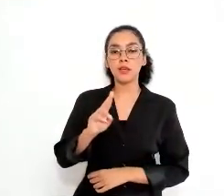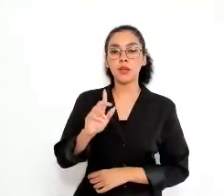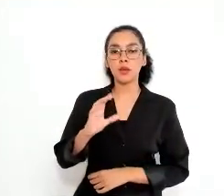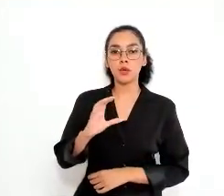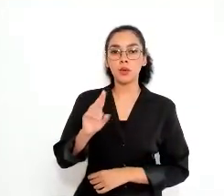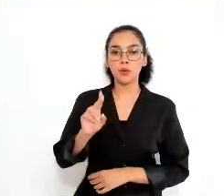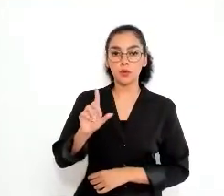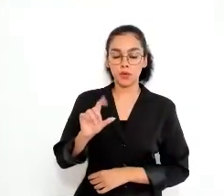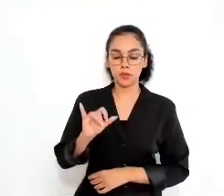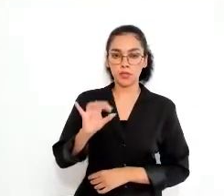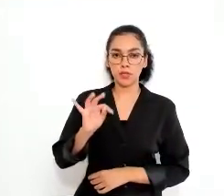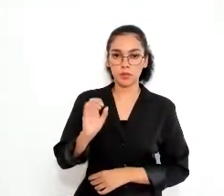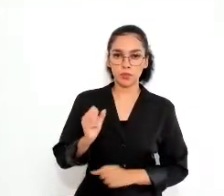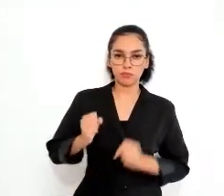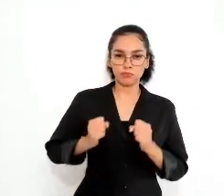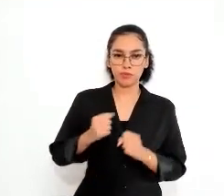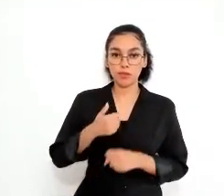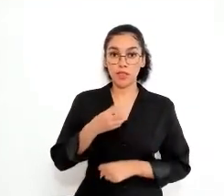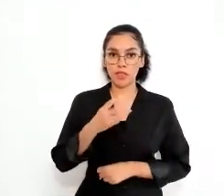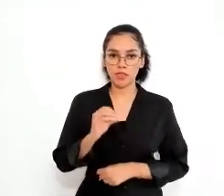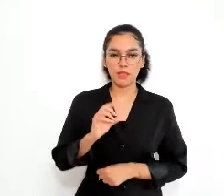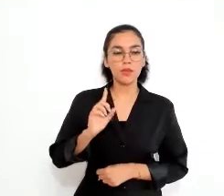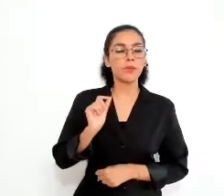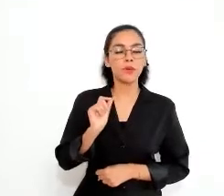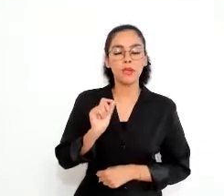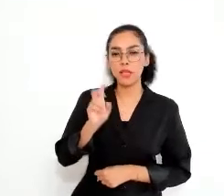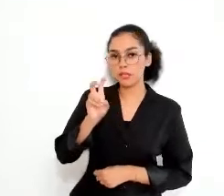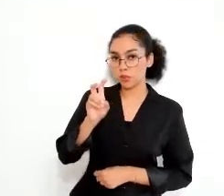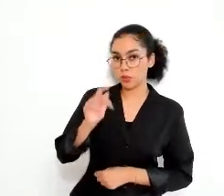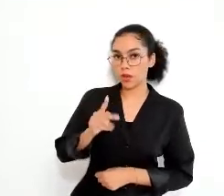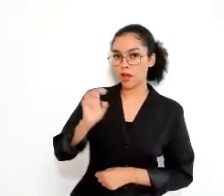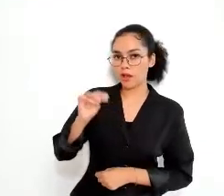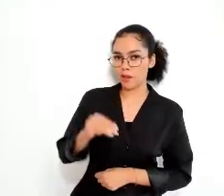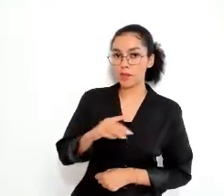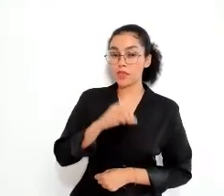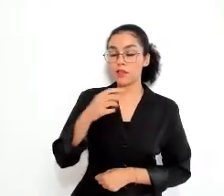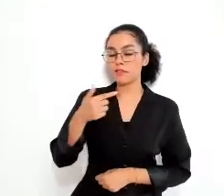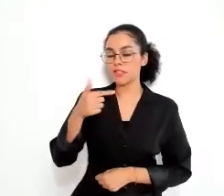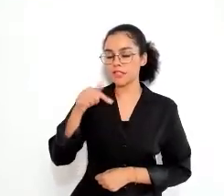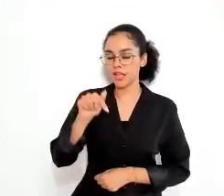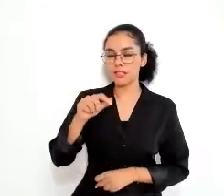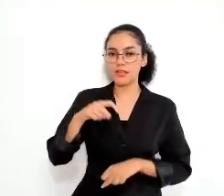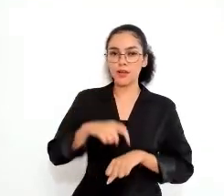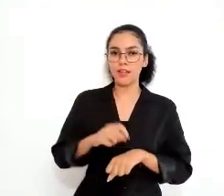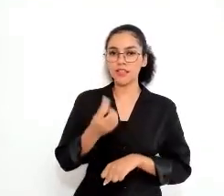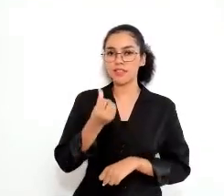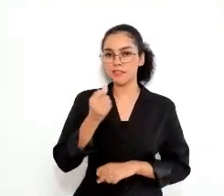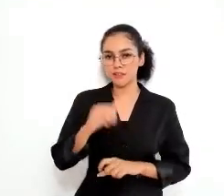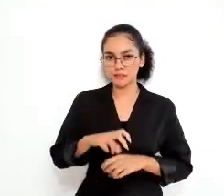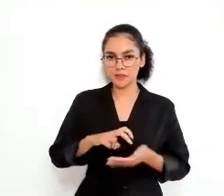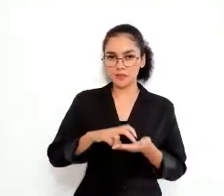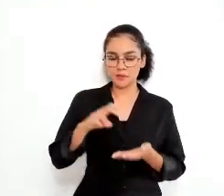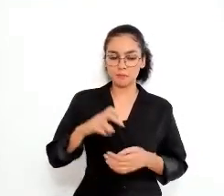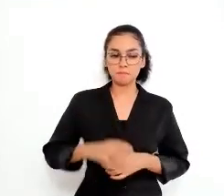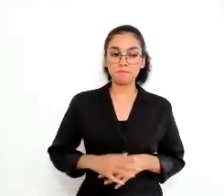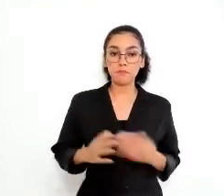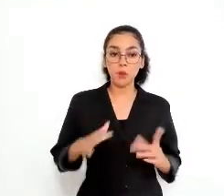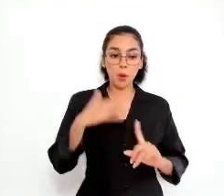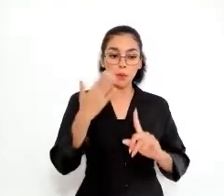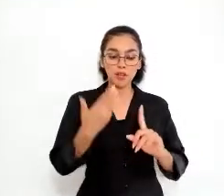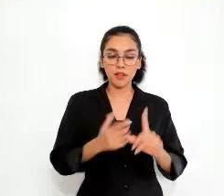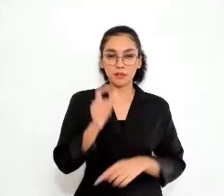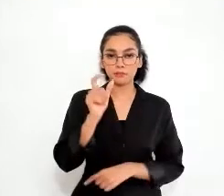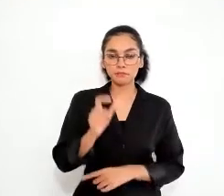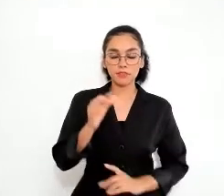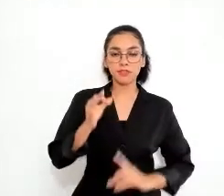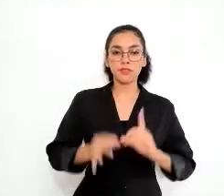dia 27, a partir das 6 da manhã. O homenageado do desembargador Ibanês Monteiro fez história no